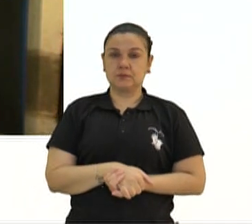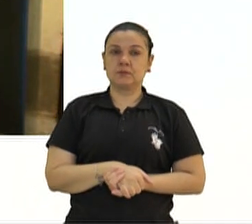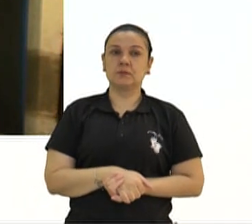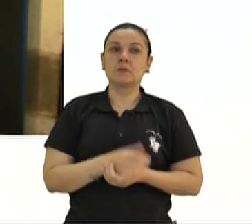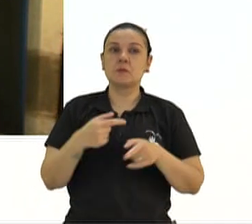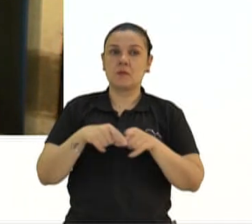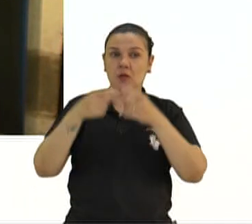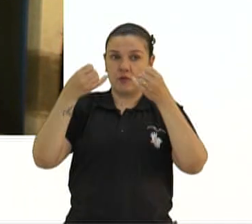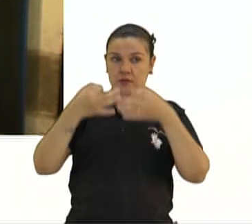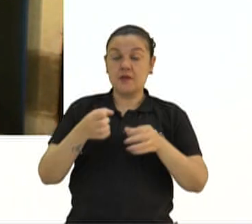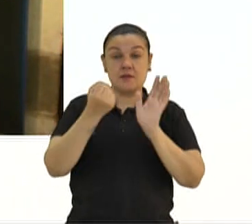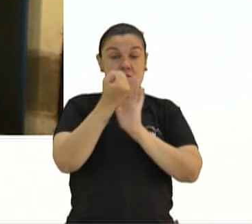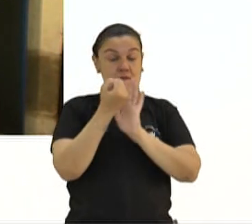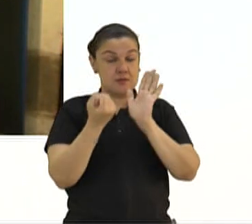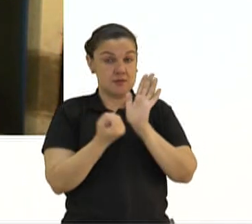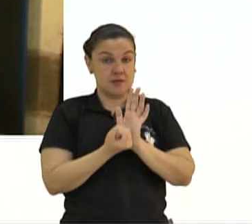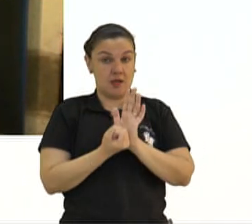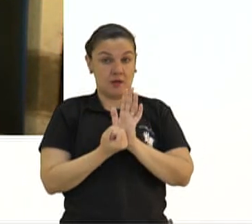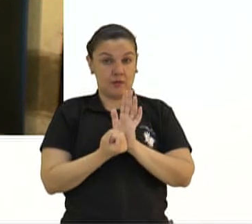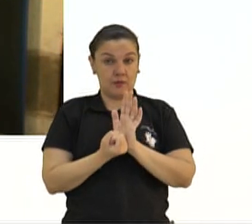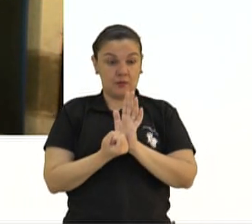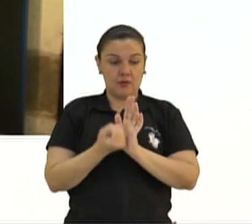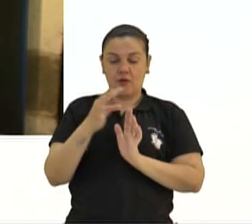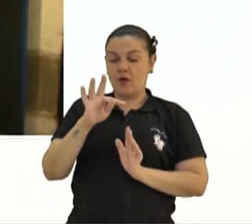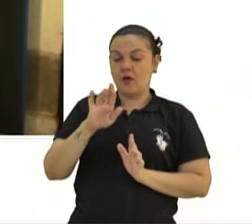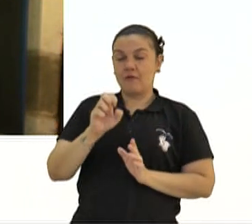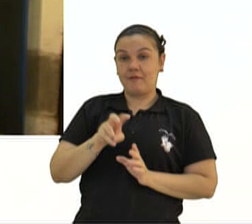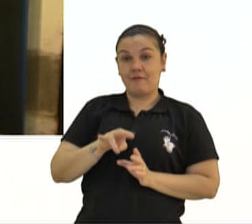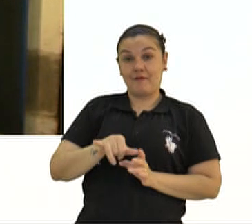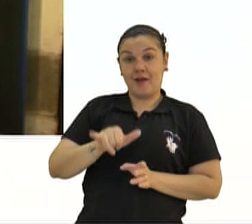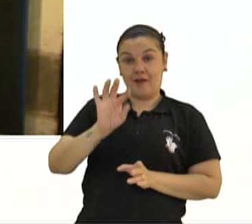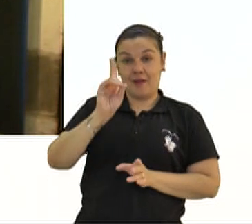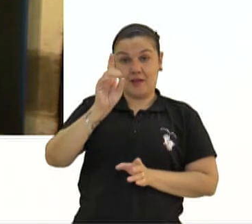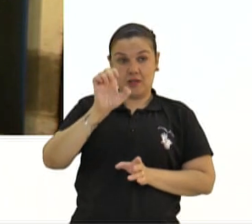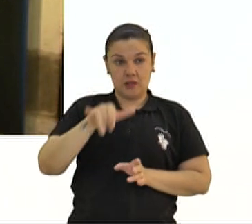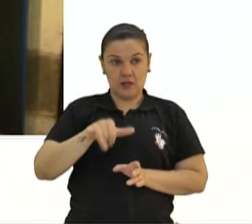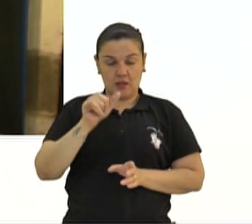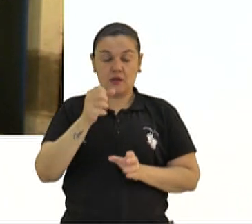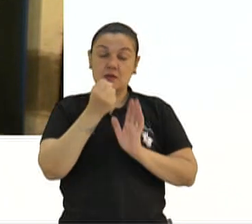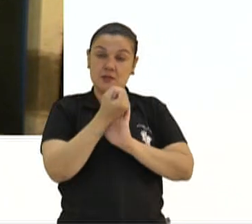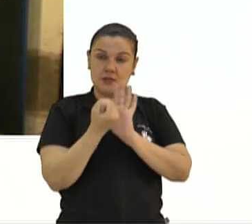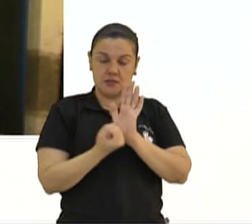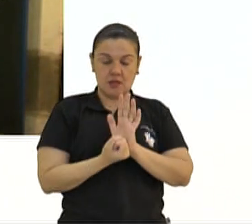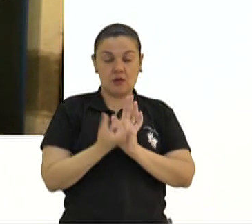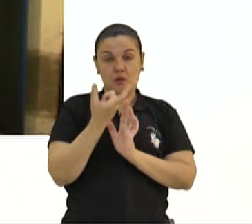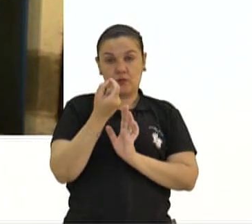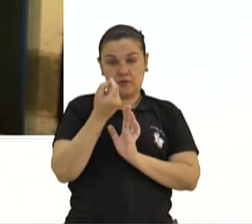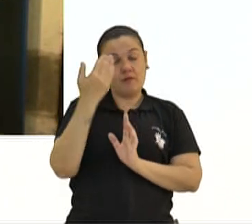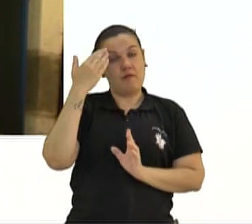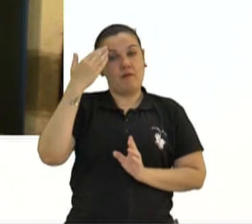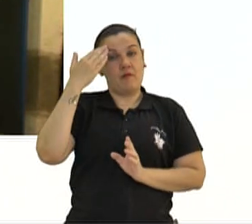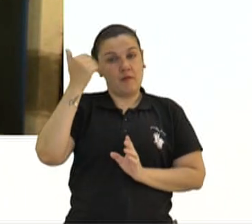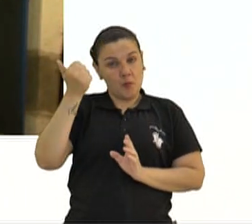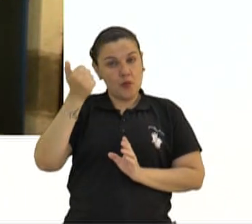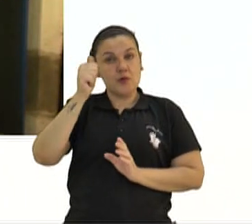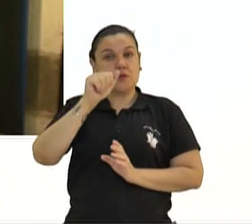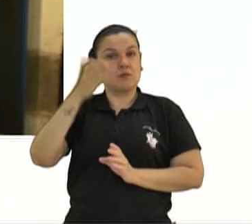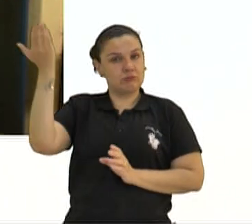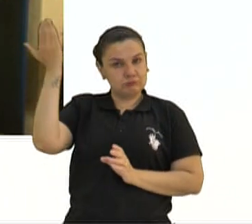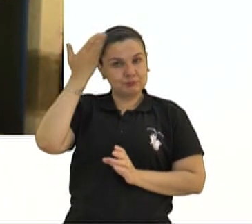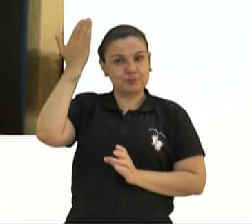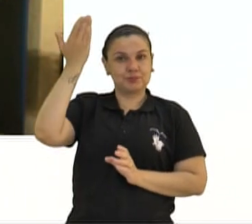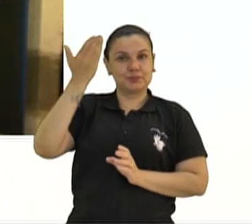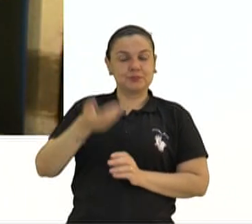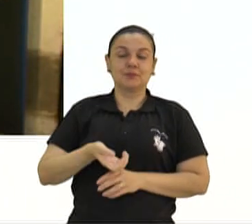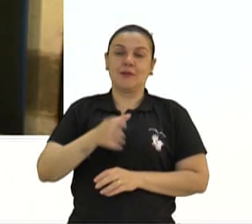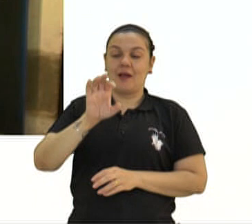falar sobre eles. Século XIX, o Michael Faraday e o Maxwell. Okay. Século XX, o famoso Edison, Thomas Edison. Uau, muito